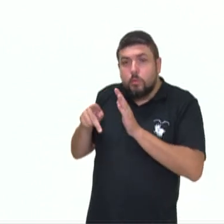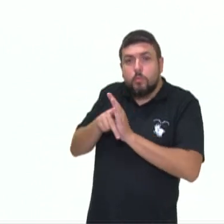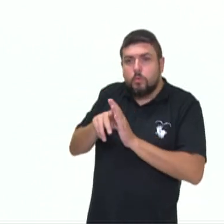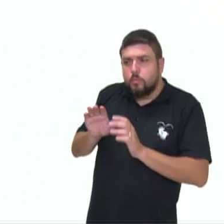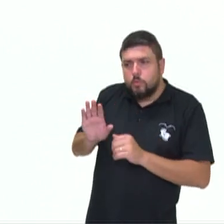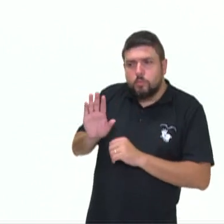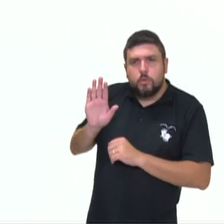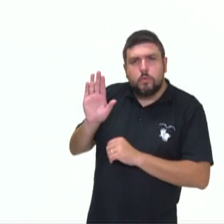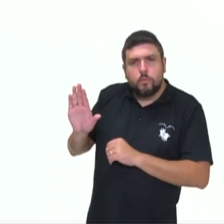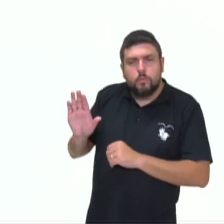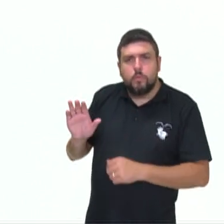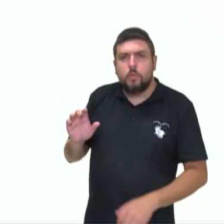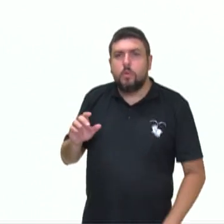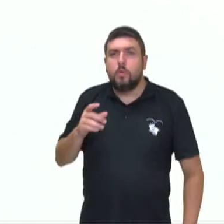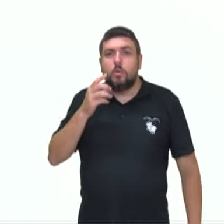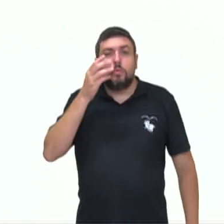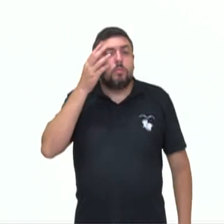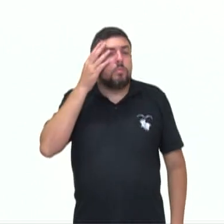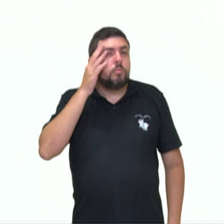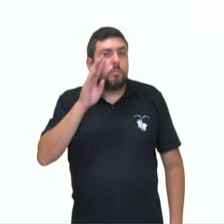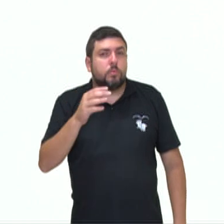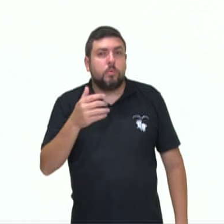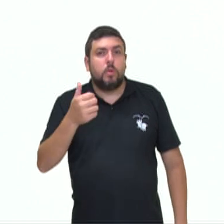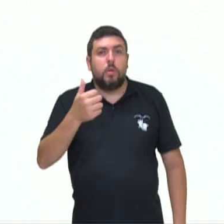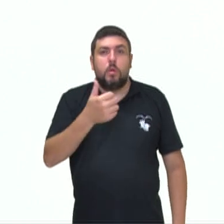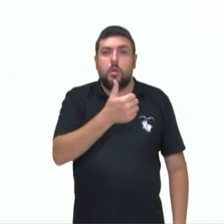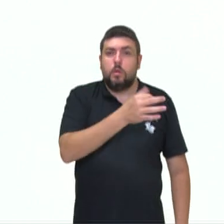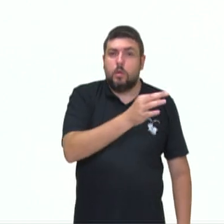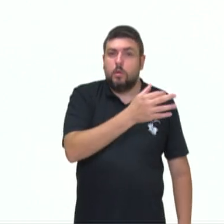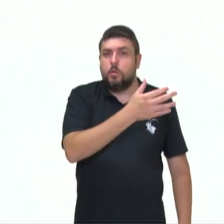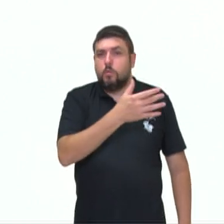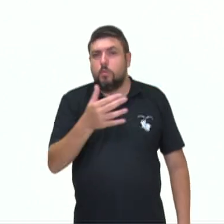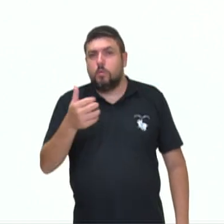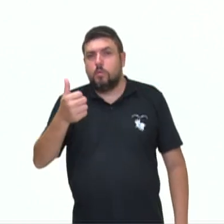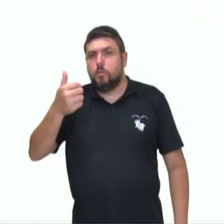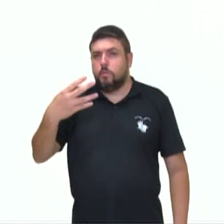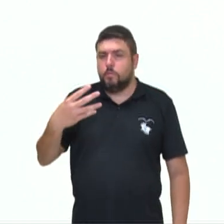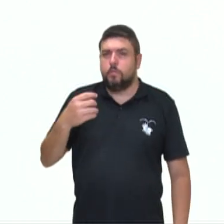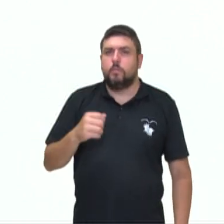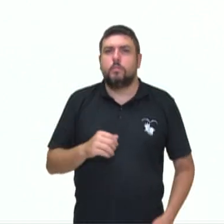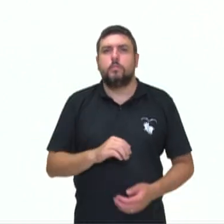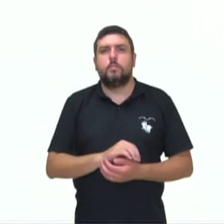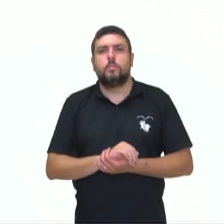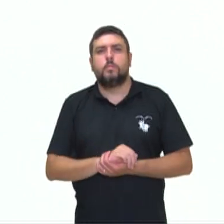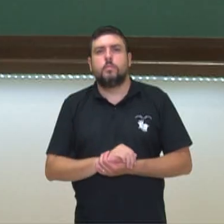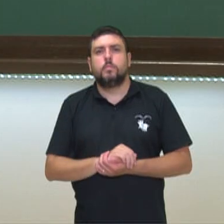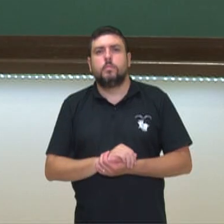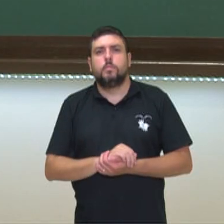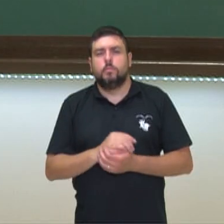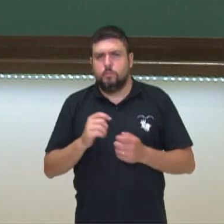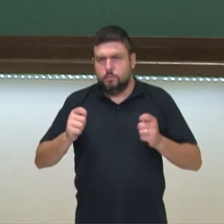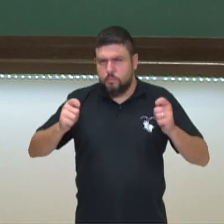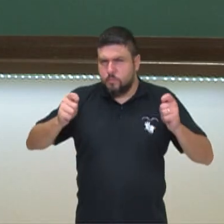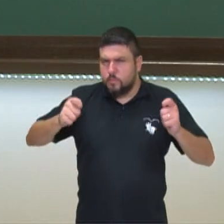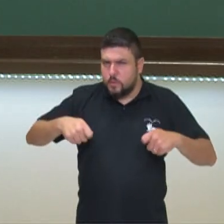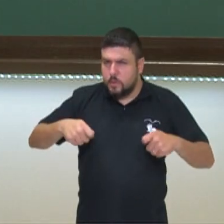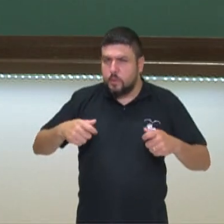da casa durante 10 ou 14 dias. Ou seja, é possível